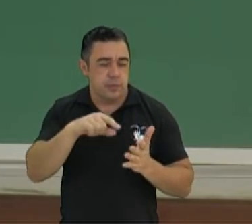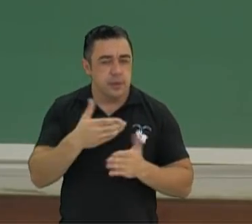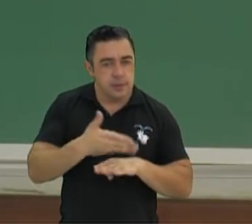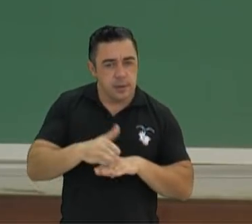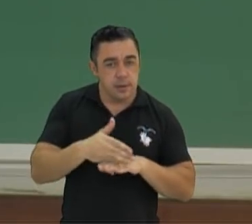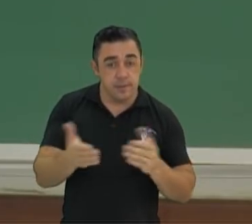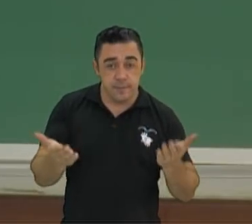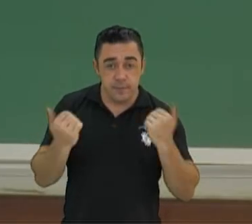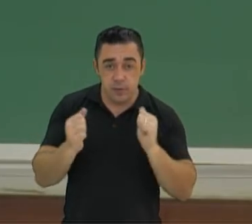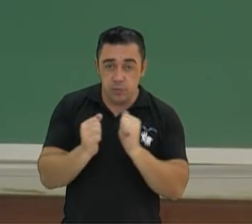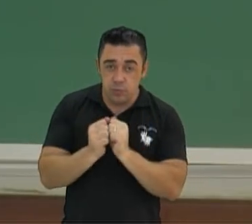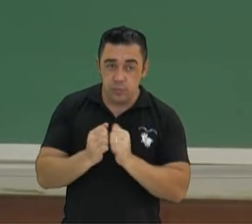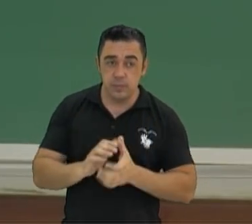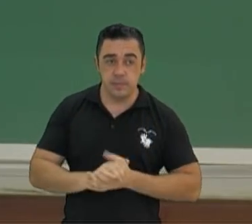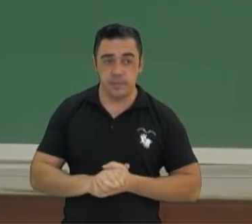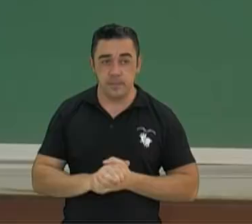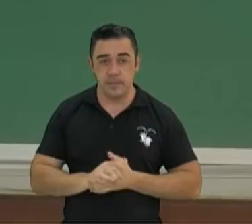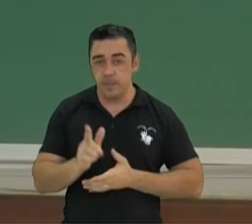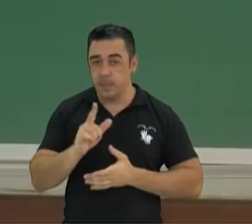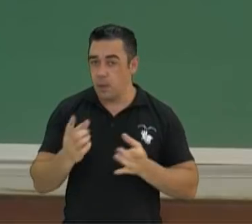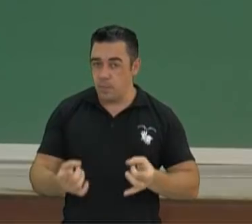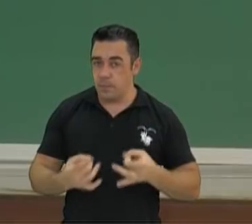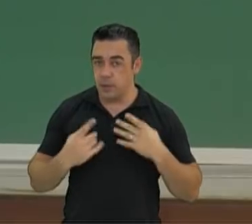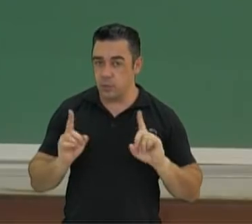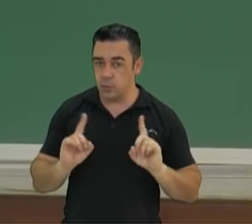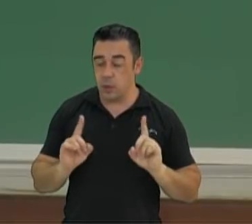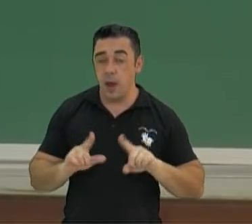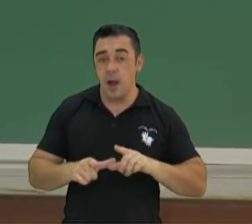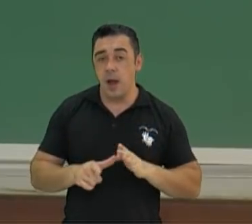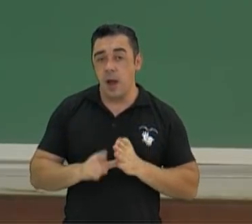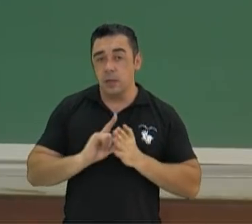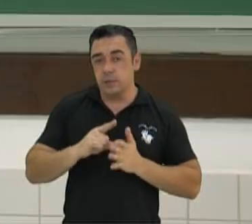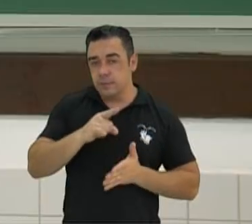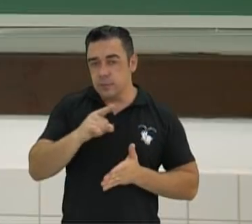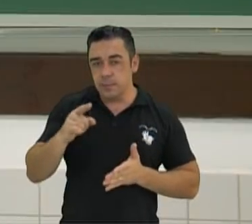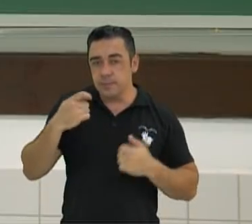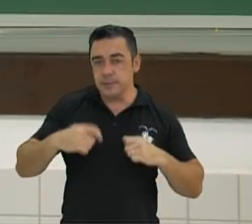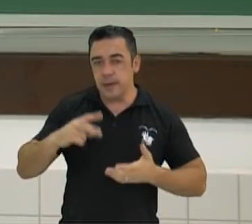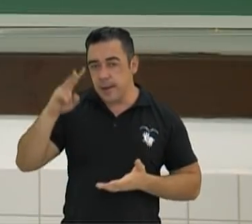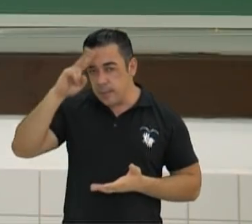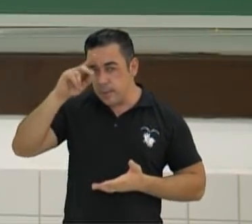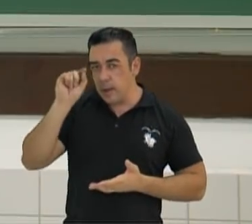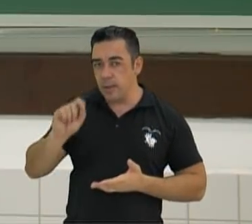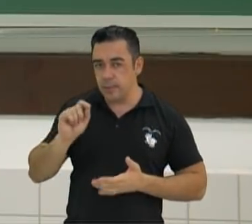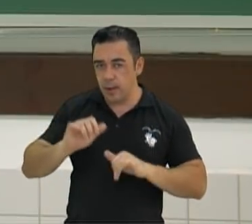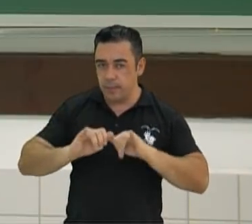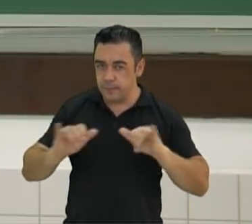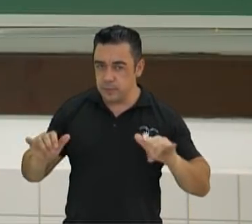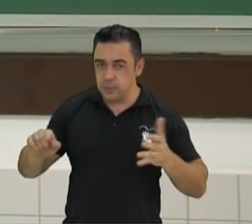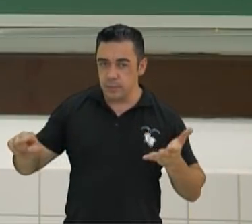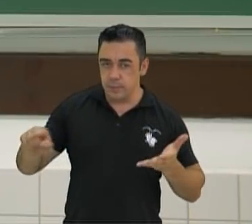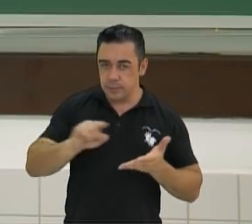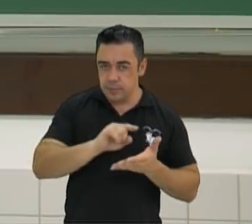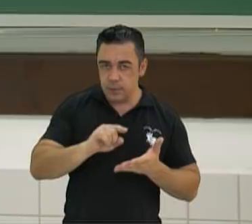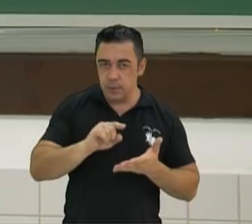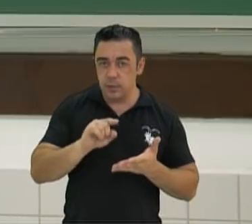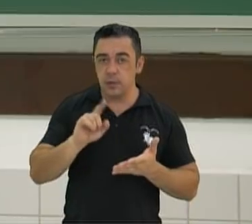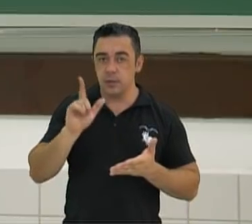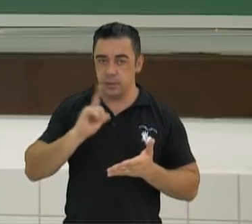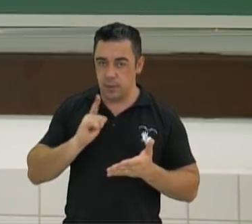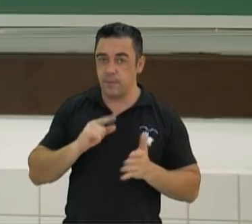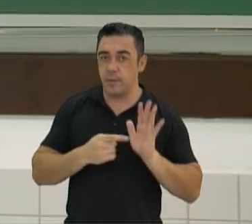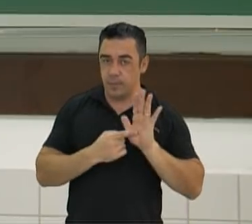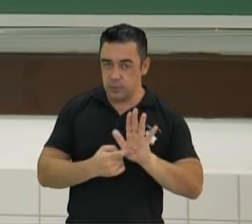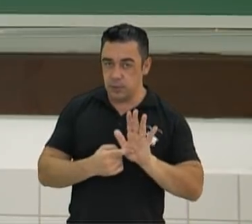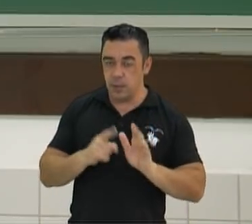Vamos juntos com a prof, então, não me abandonem. Mas antes disso, nós temos alguns recadinhos para vocês, que a prof passou